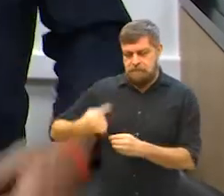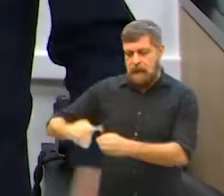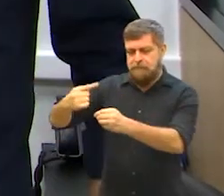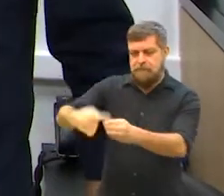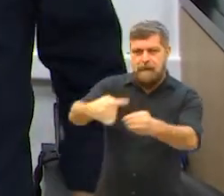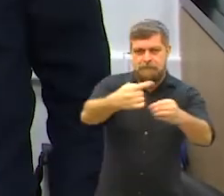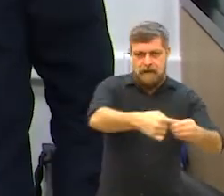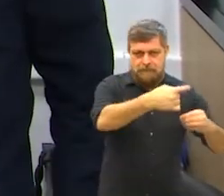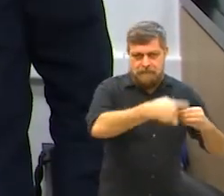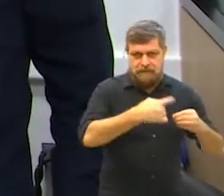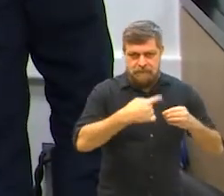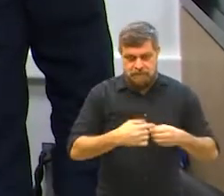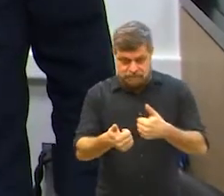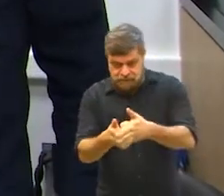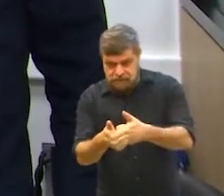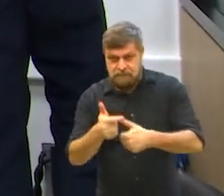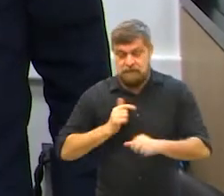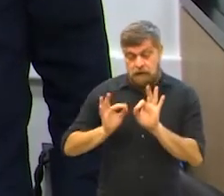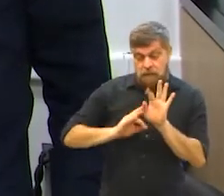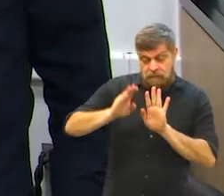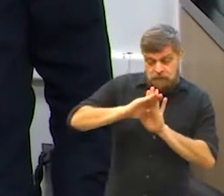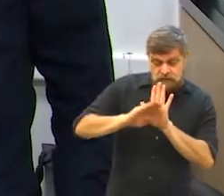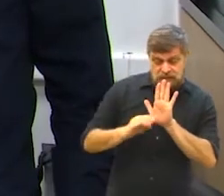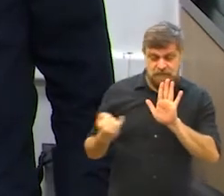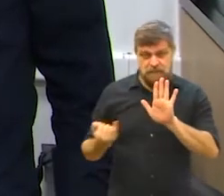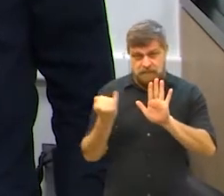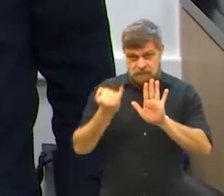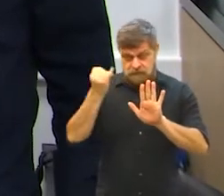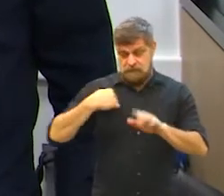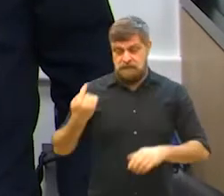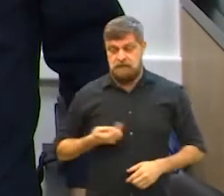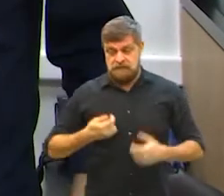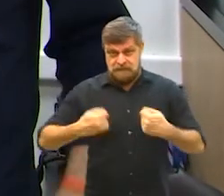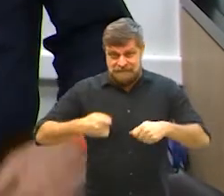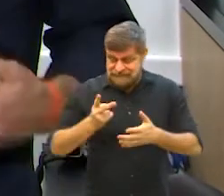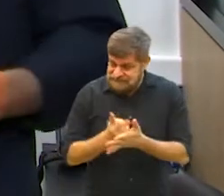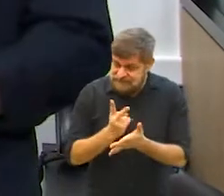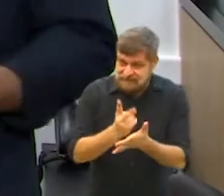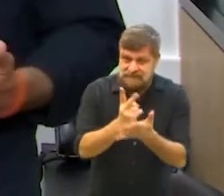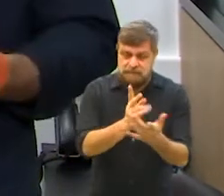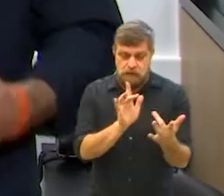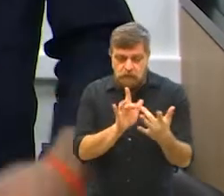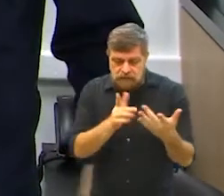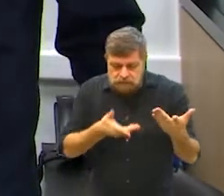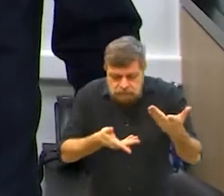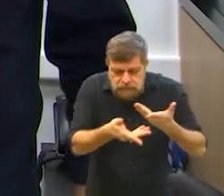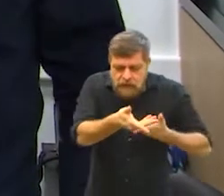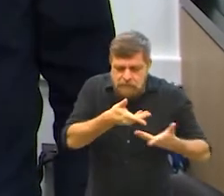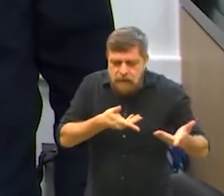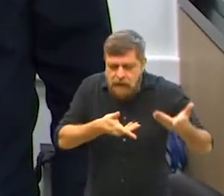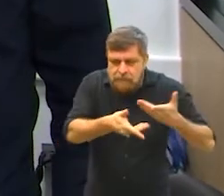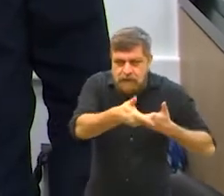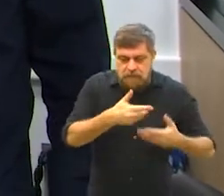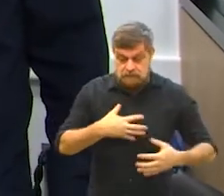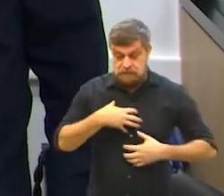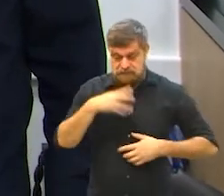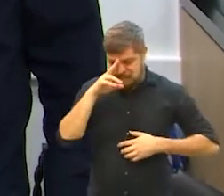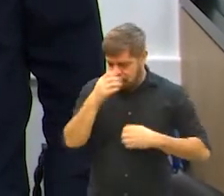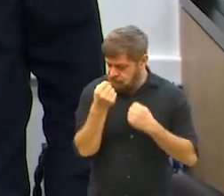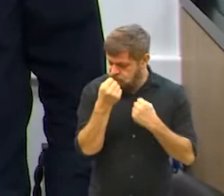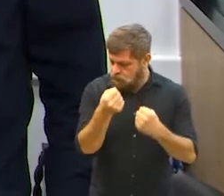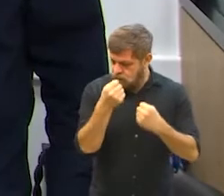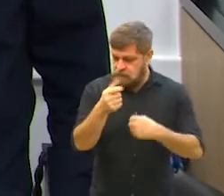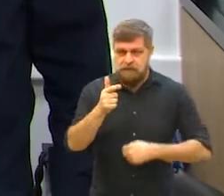como vários outros municípios Então são projetos muito importante a gente precisa estar sempre em contato para